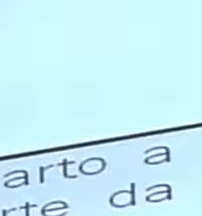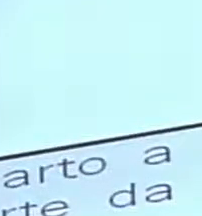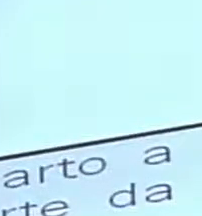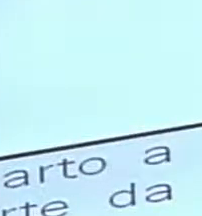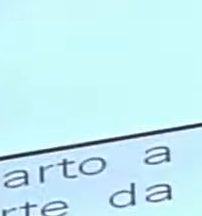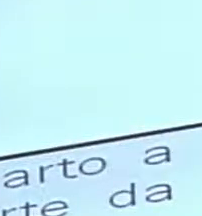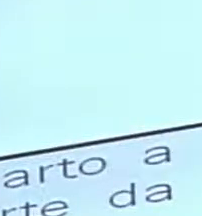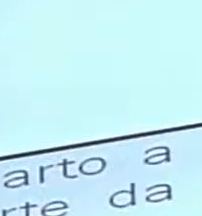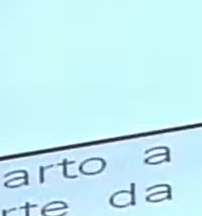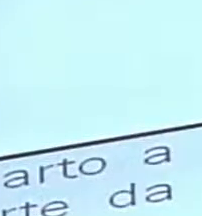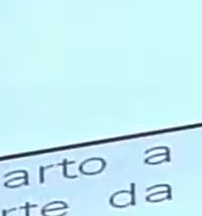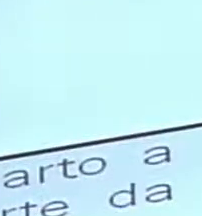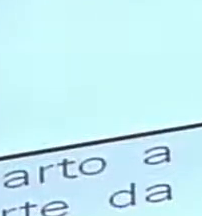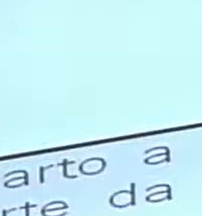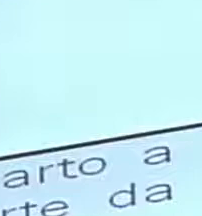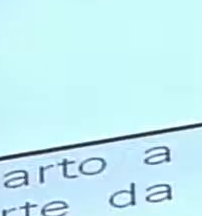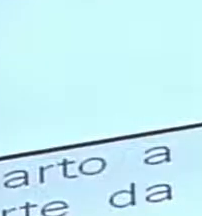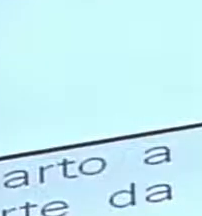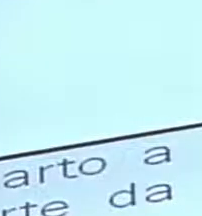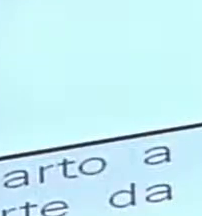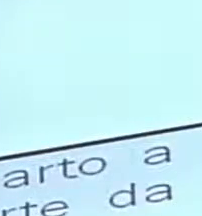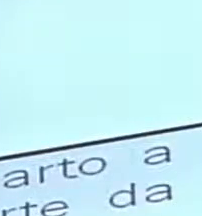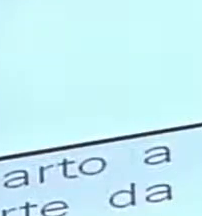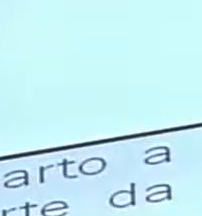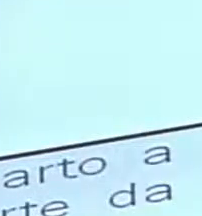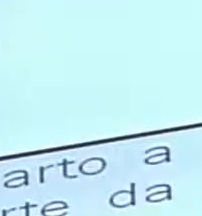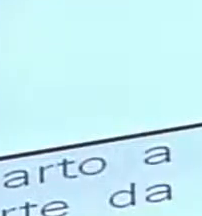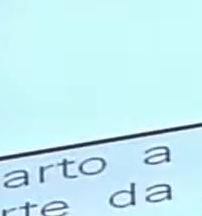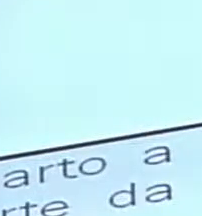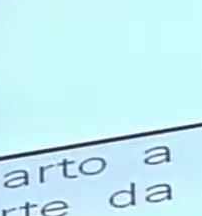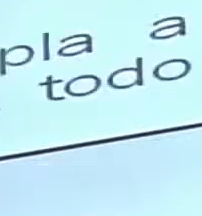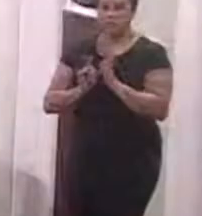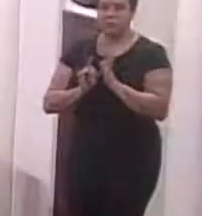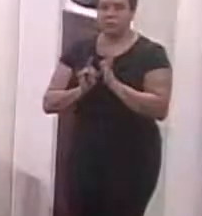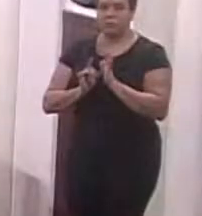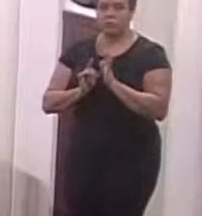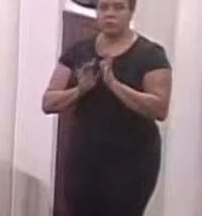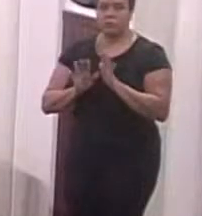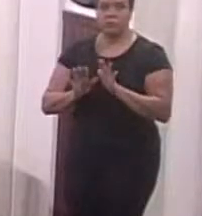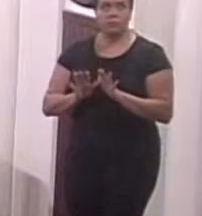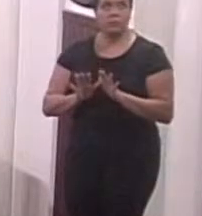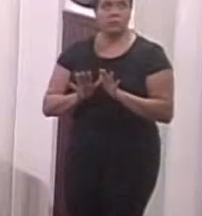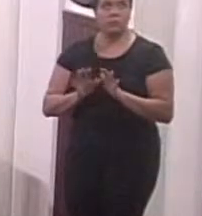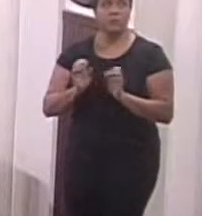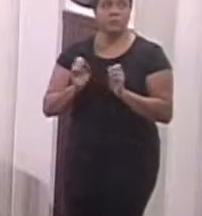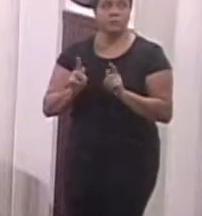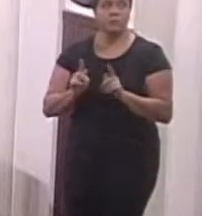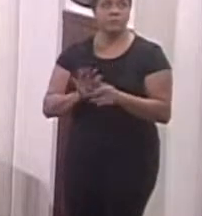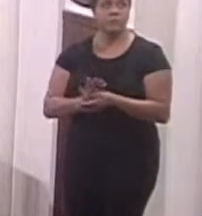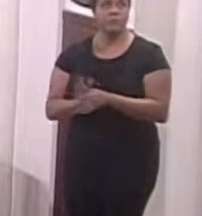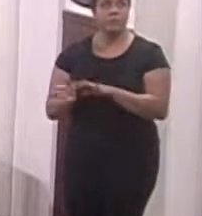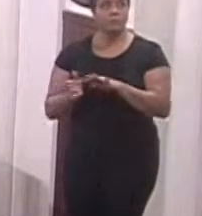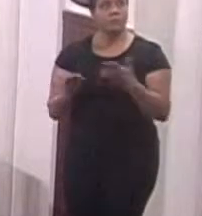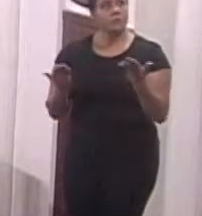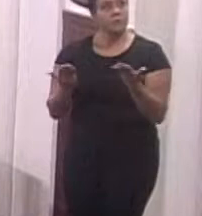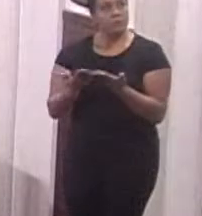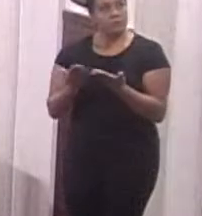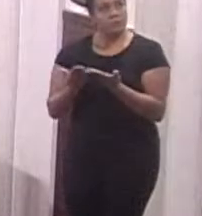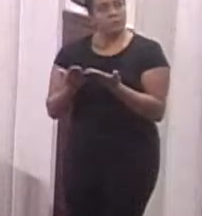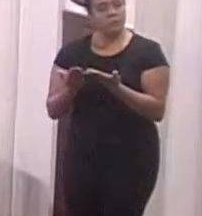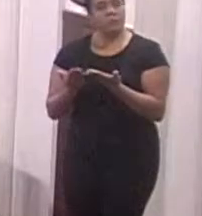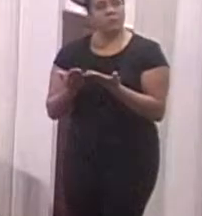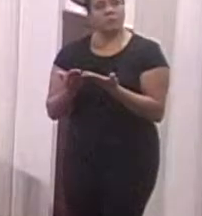Eu acho que é o anterior aí. Passou um a mais. Isso. Então, atualmente,